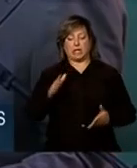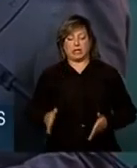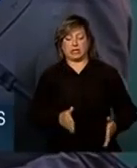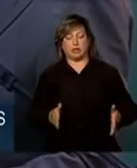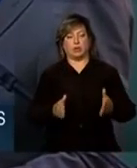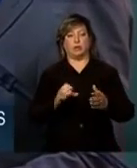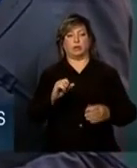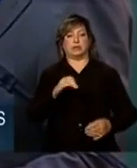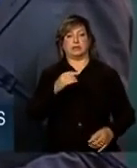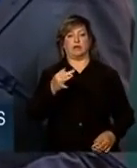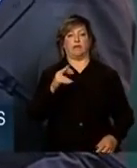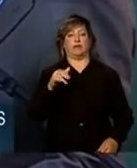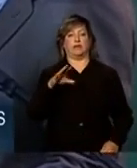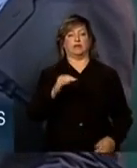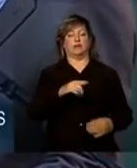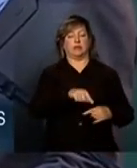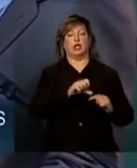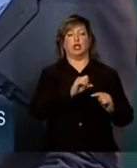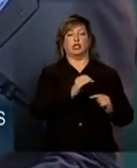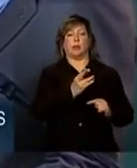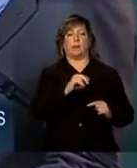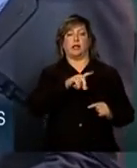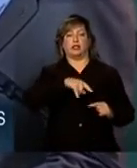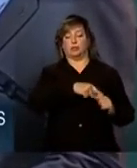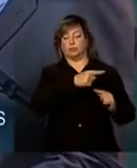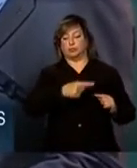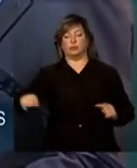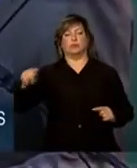desde Sobradinho, rompendo a Serra de